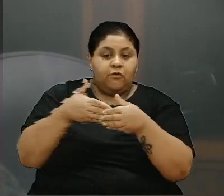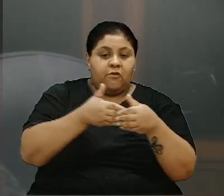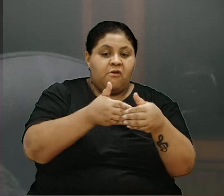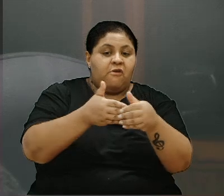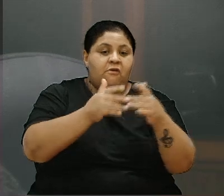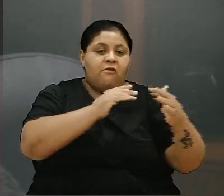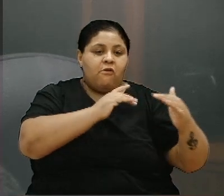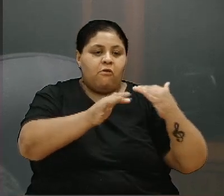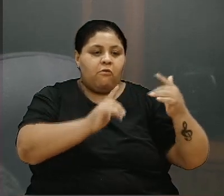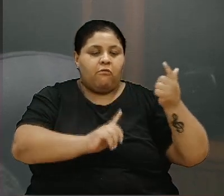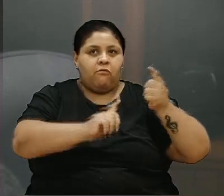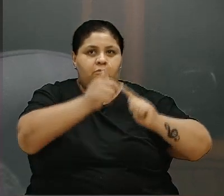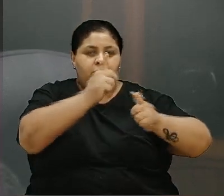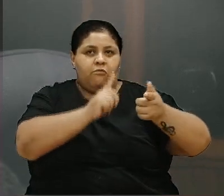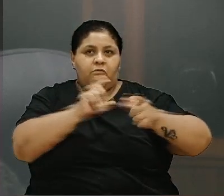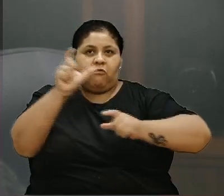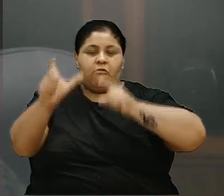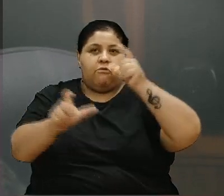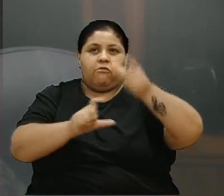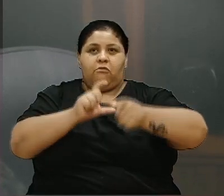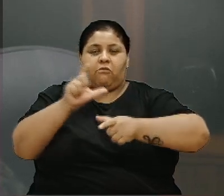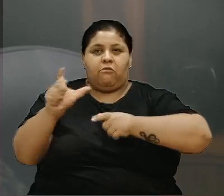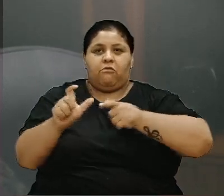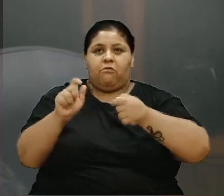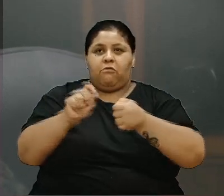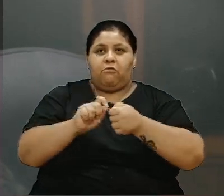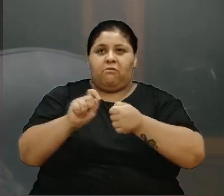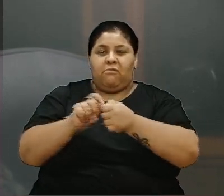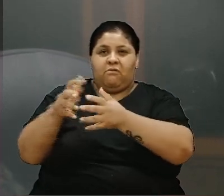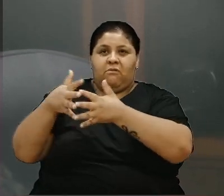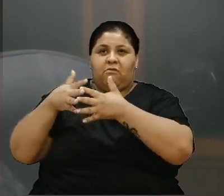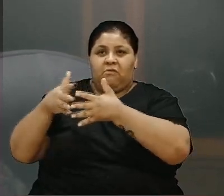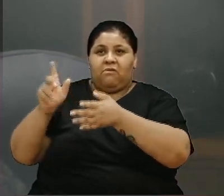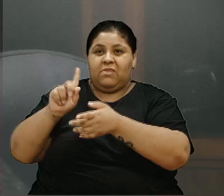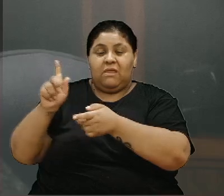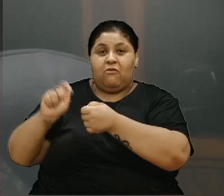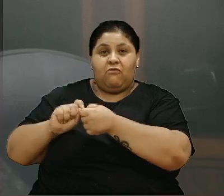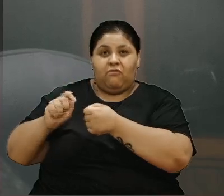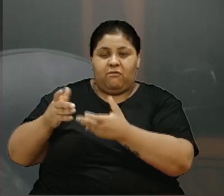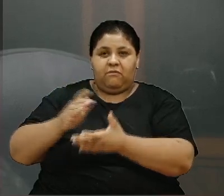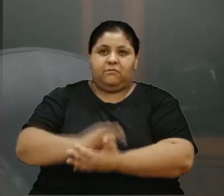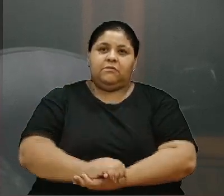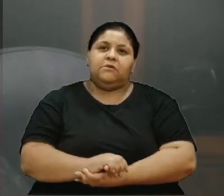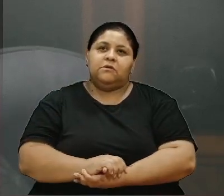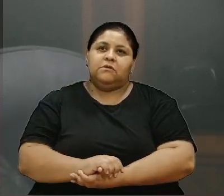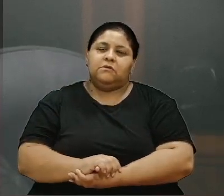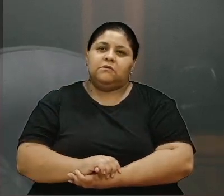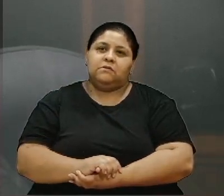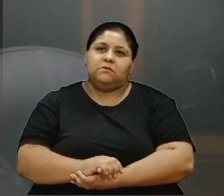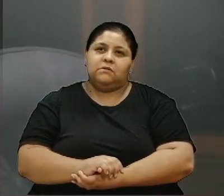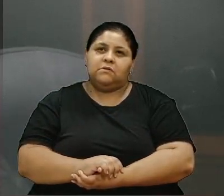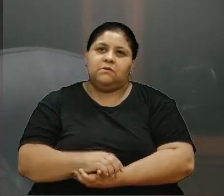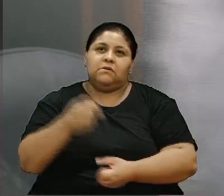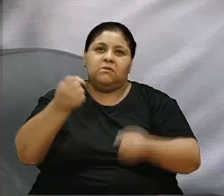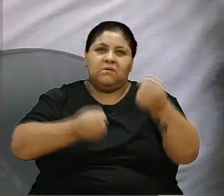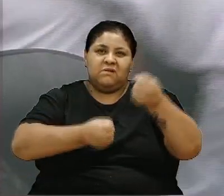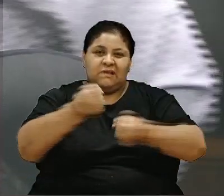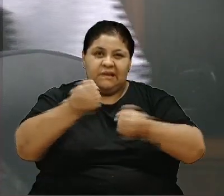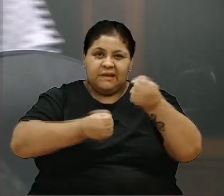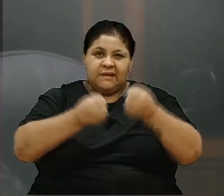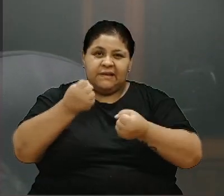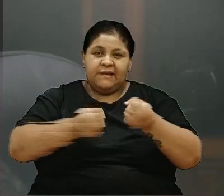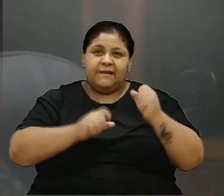movimento do Carnaval, para que as pessoas que estão lá para fazer confusão não façam, e que o trânsito também naquela